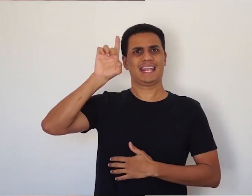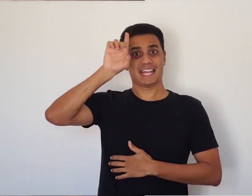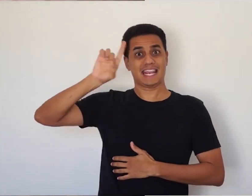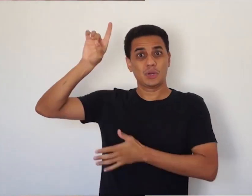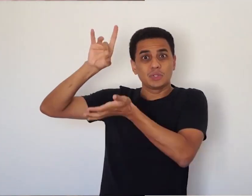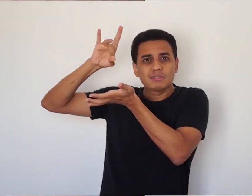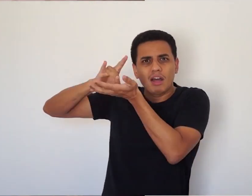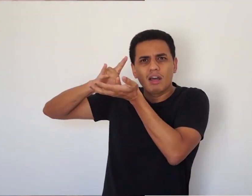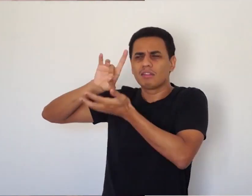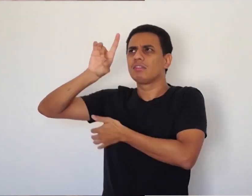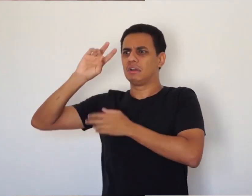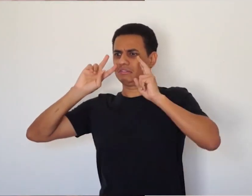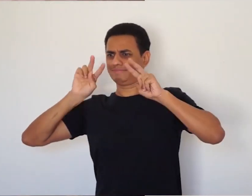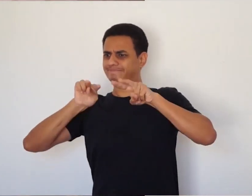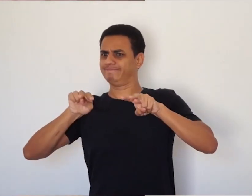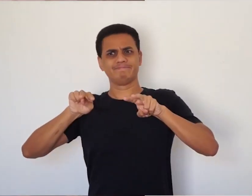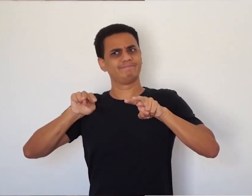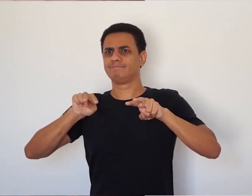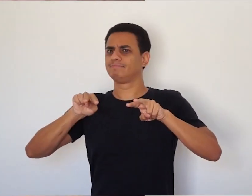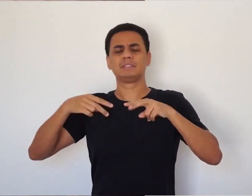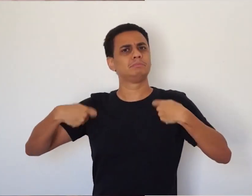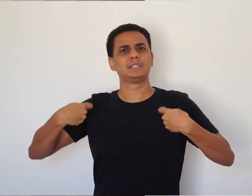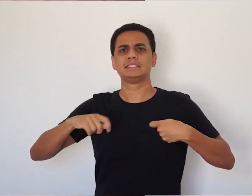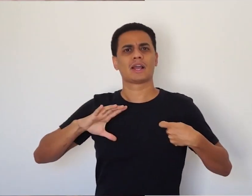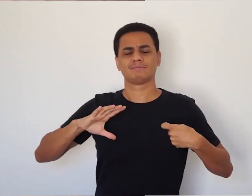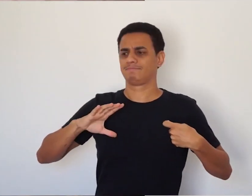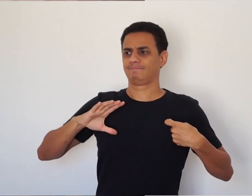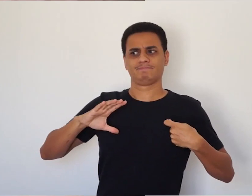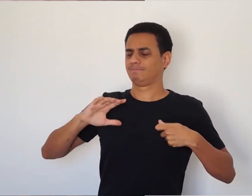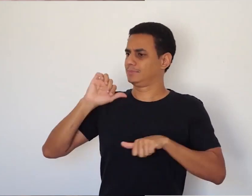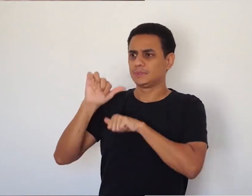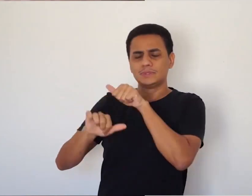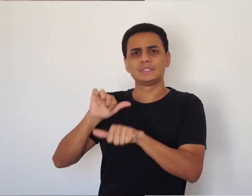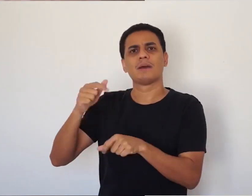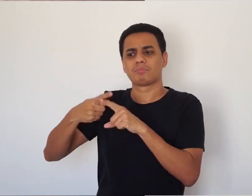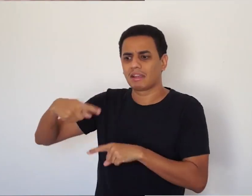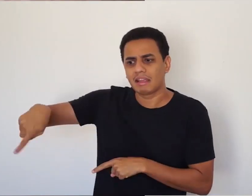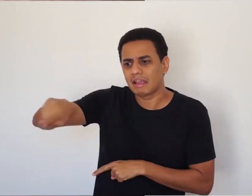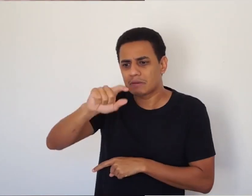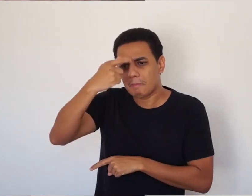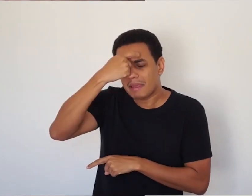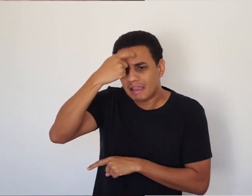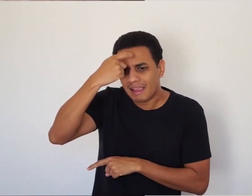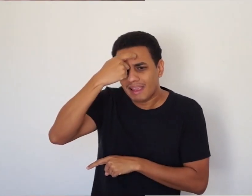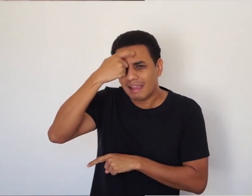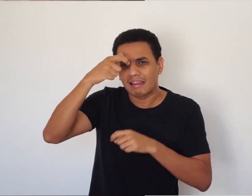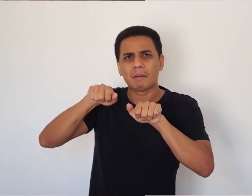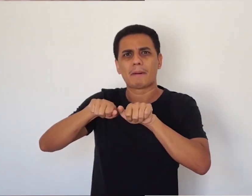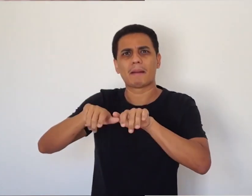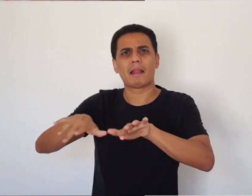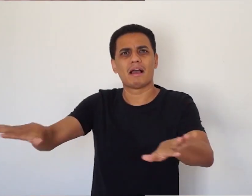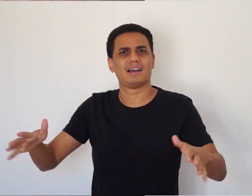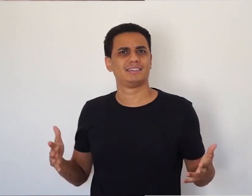toda aquela história, ele precisa se posicionar, porque ele via realmente como essa mentalidade estava